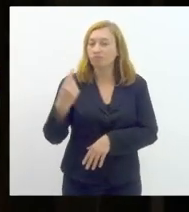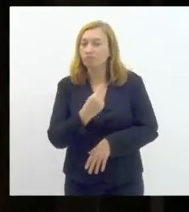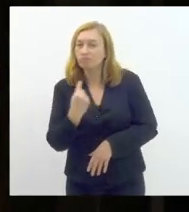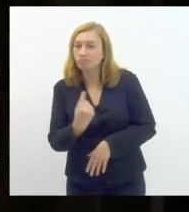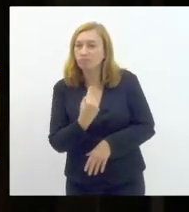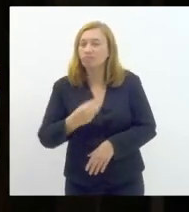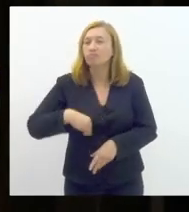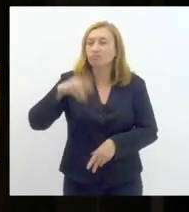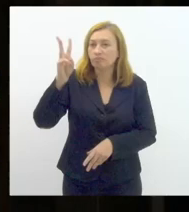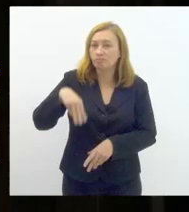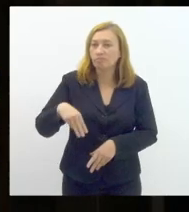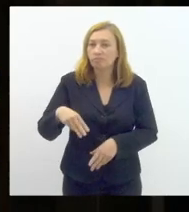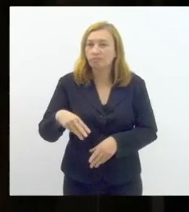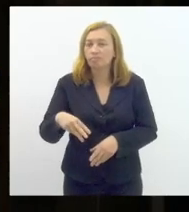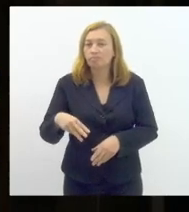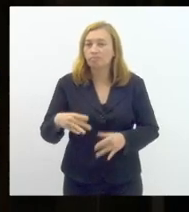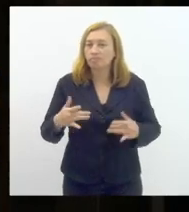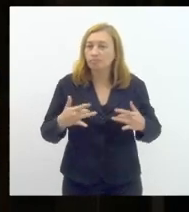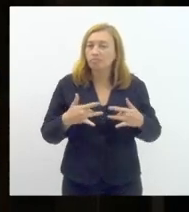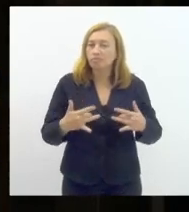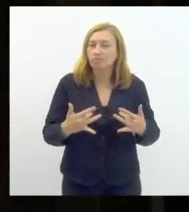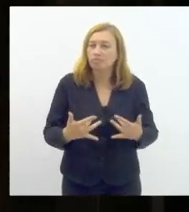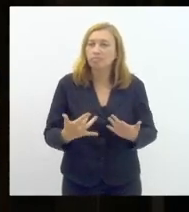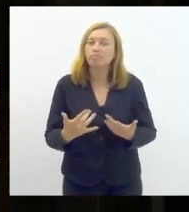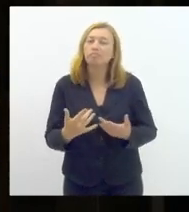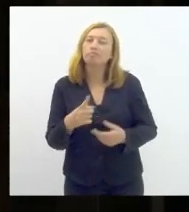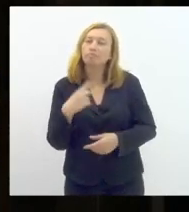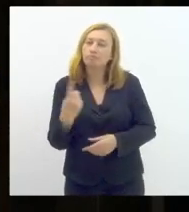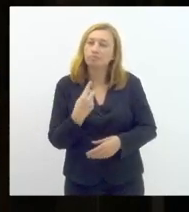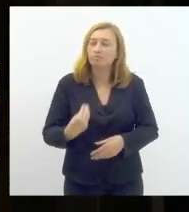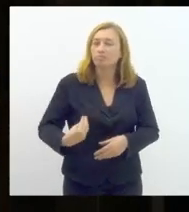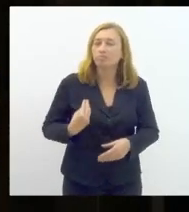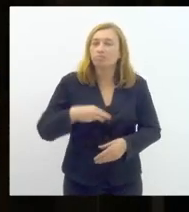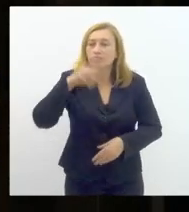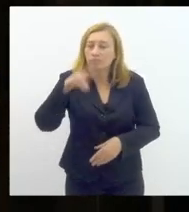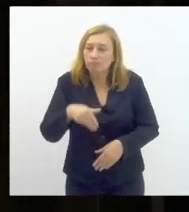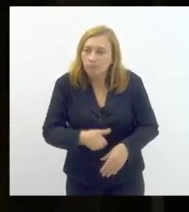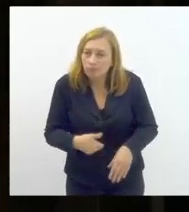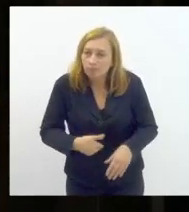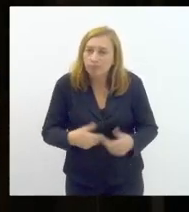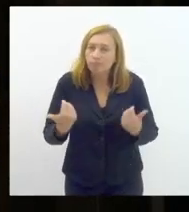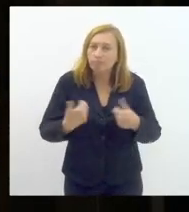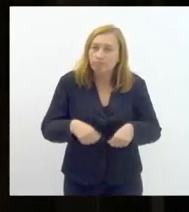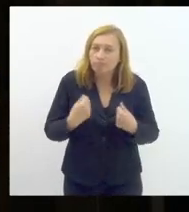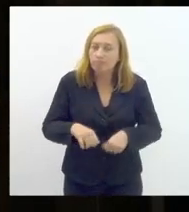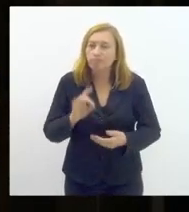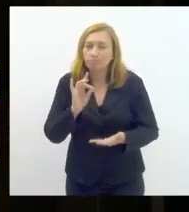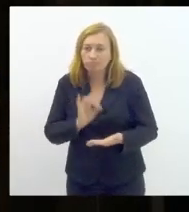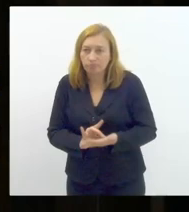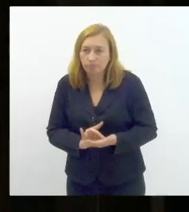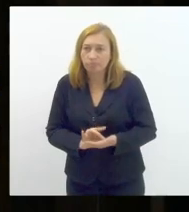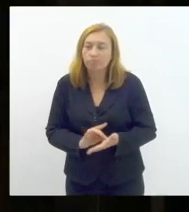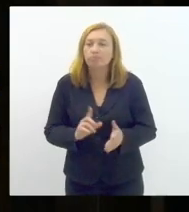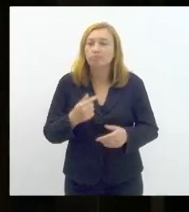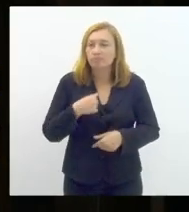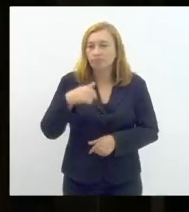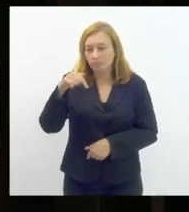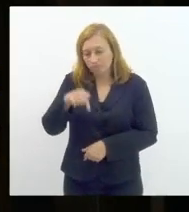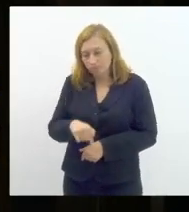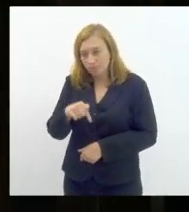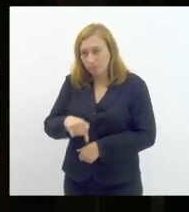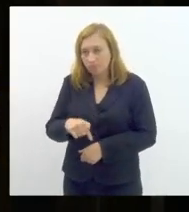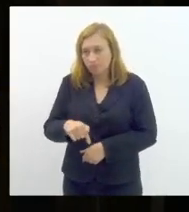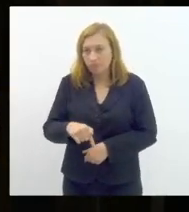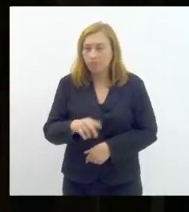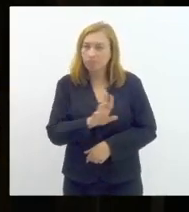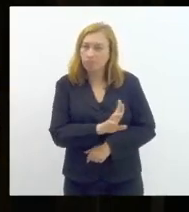Vamos votar em quem vê o nosso lado da população, em quem está passando fome, em quem tem as necessidades verdadeiras. E eu estou aqui